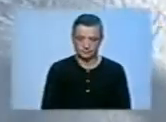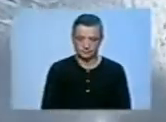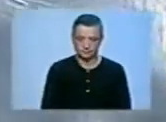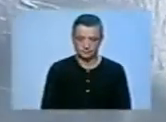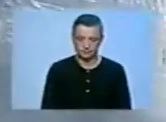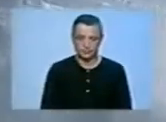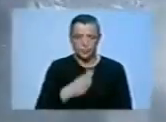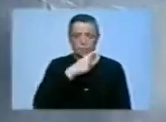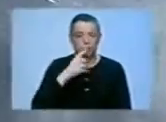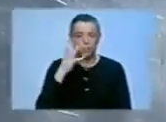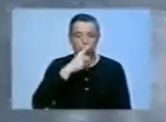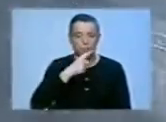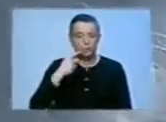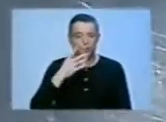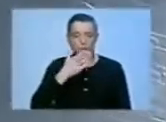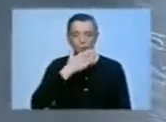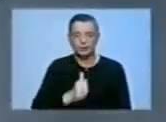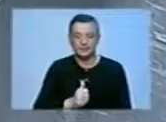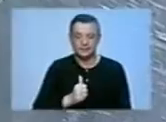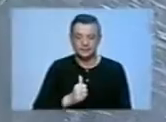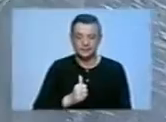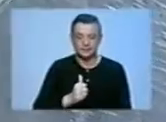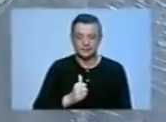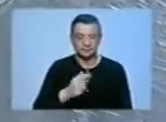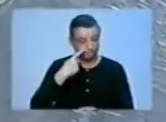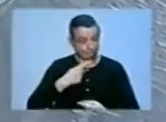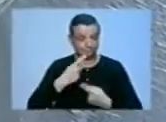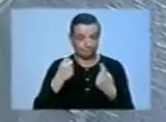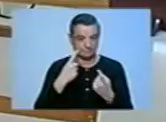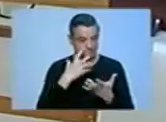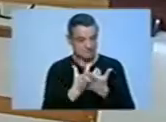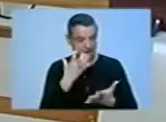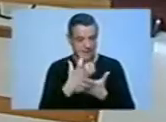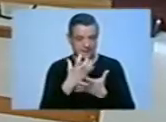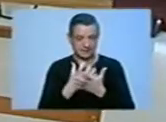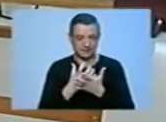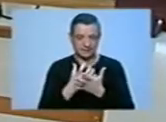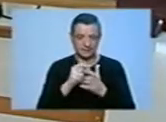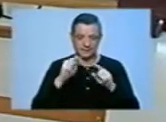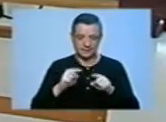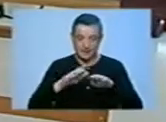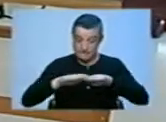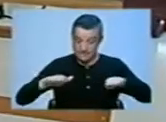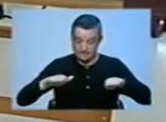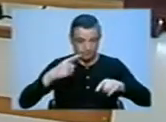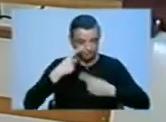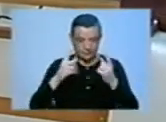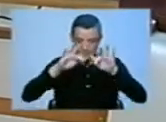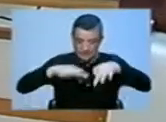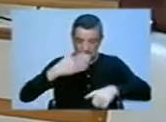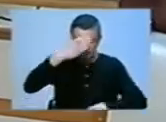sobremesa muito bonita muito gostosa e faz um sucesso de certeza na sua mesa crédito fim de